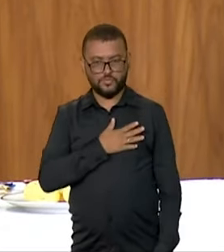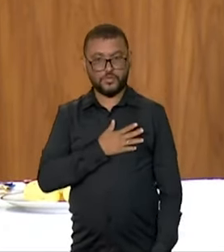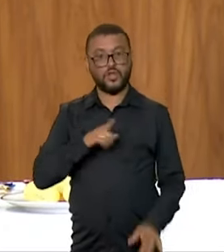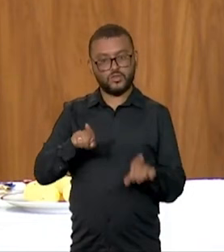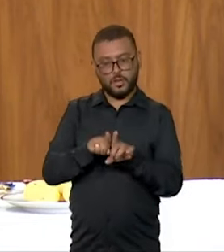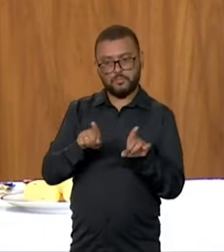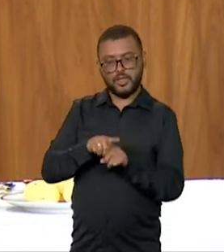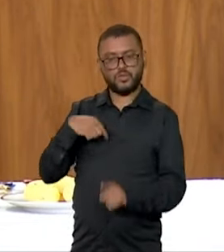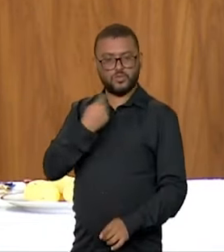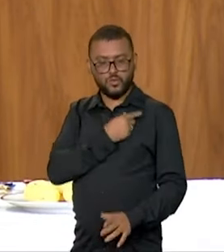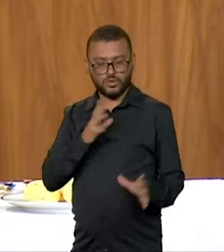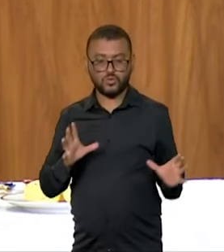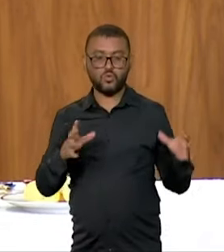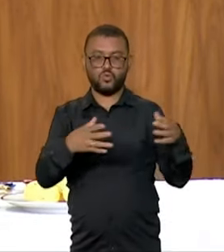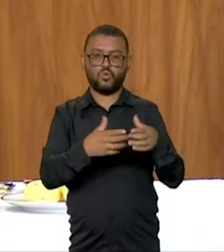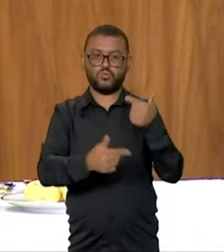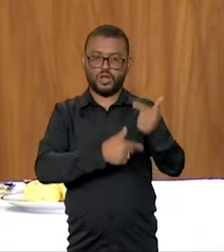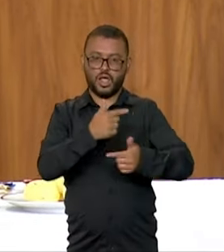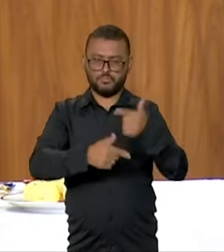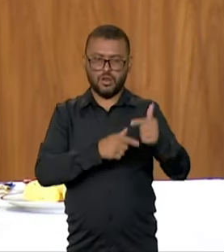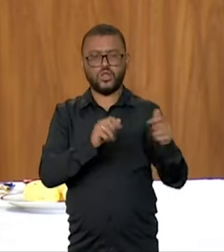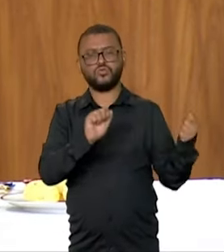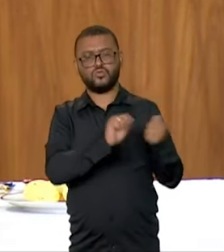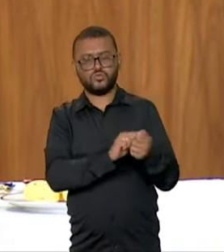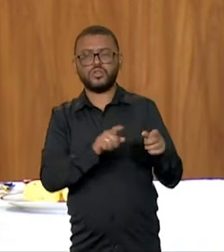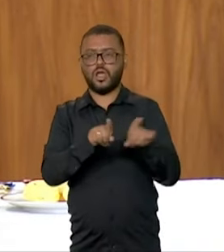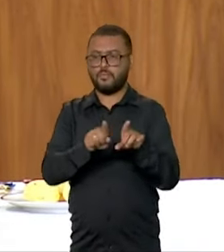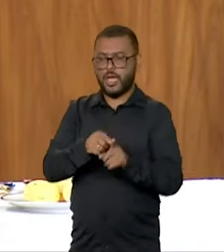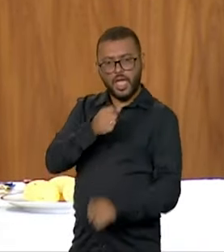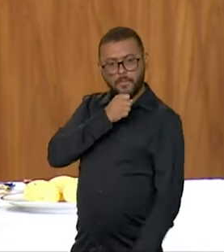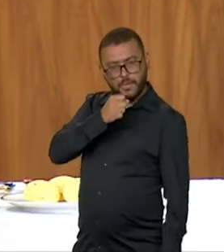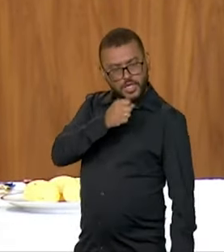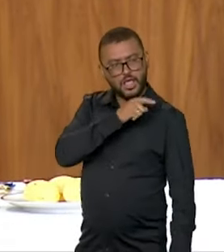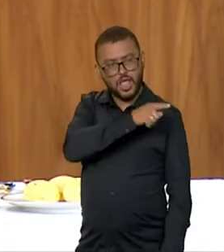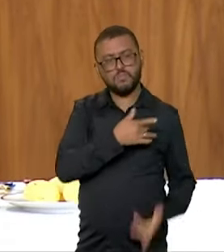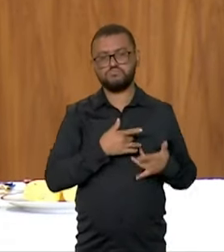fazemos parte da sua equipe, é assim com a imprensa e tudo mais.